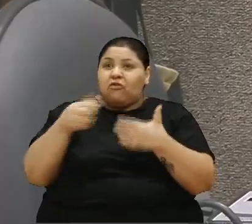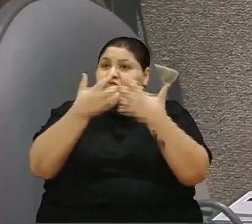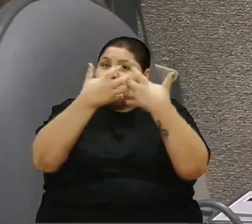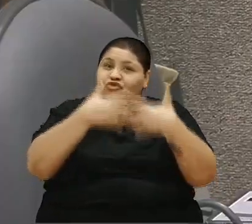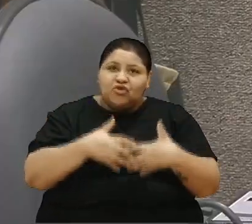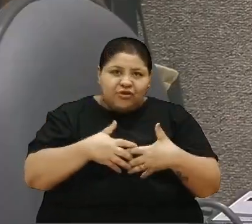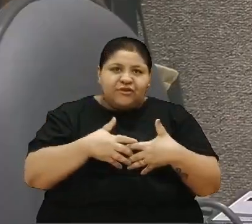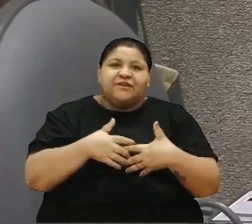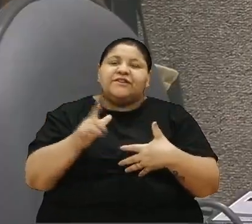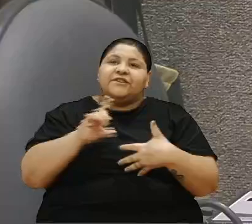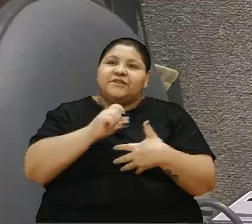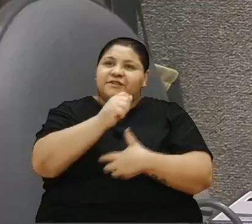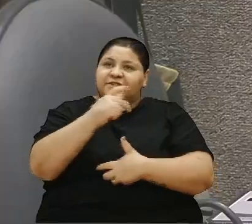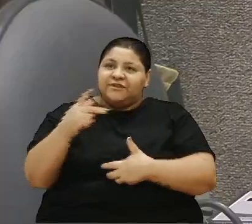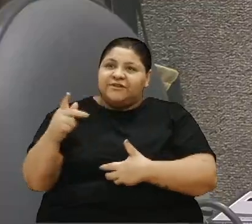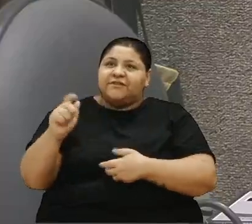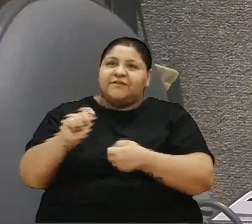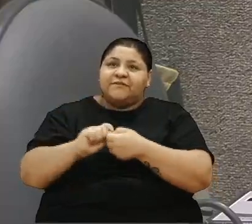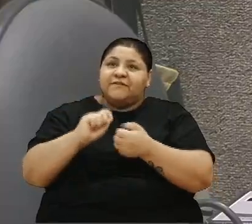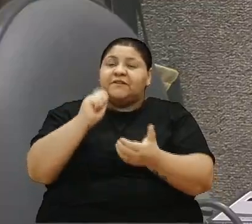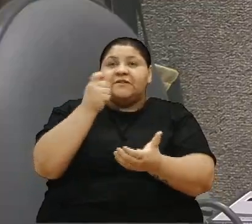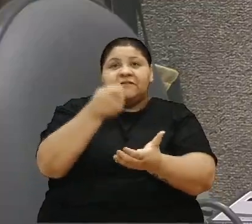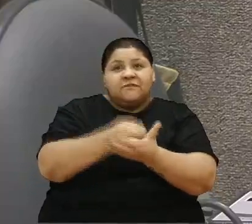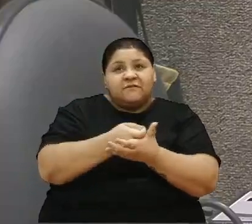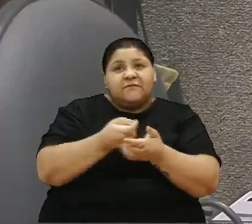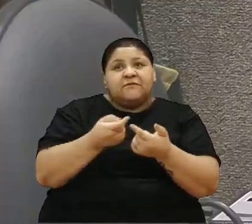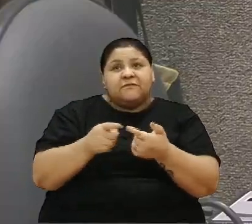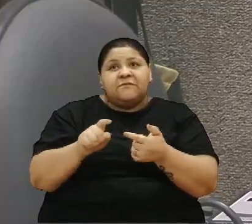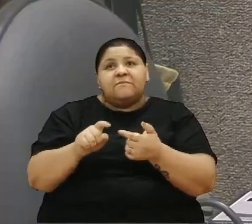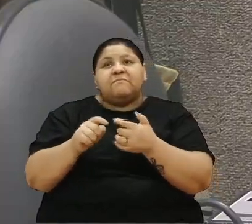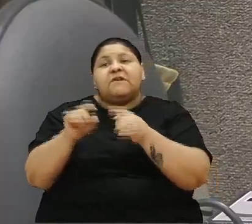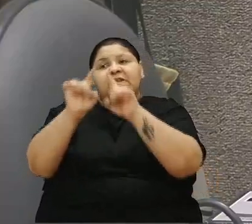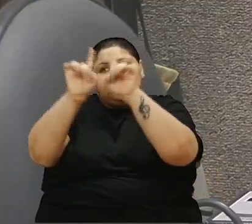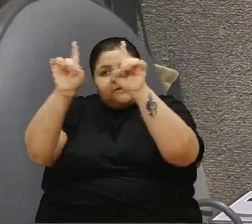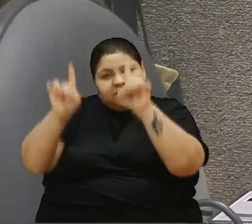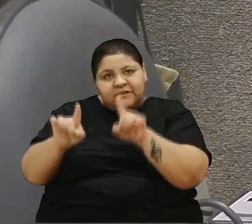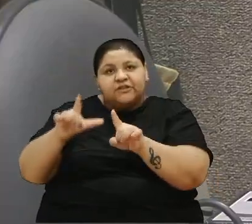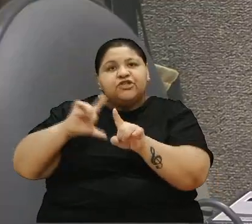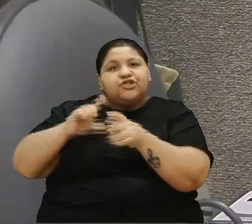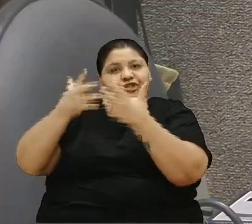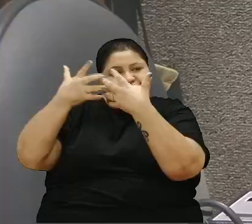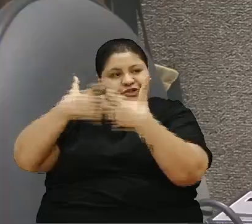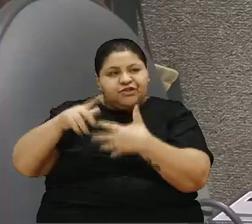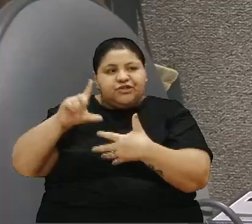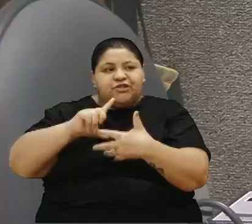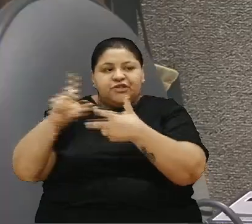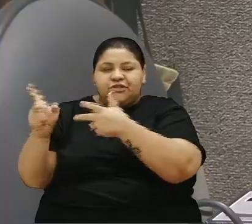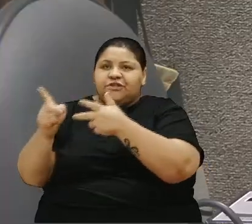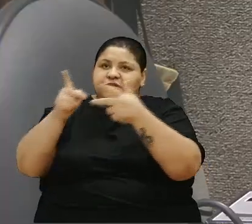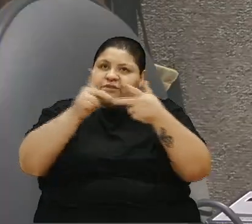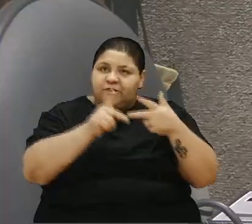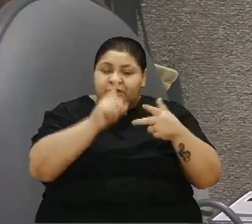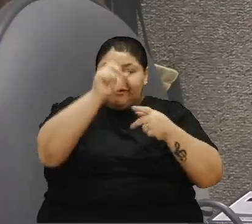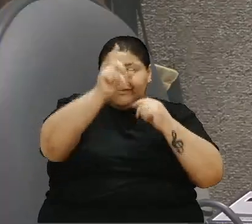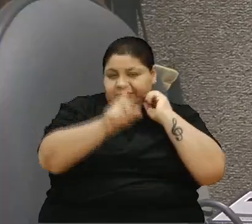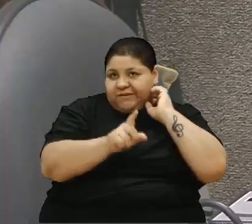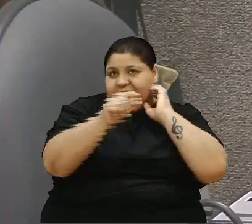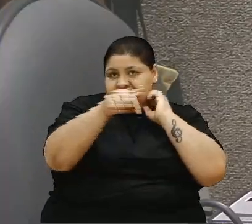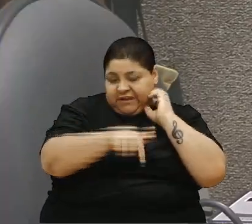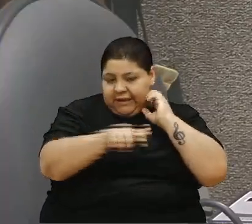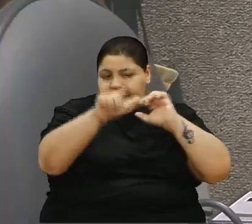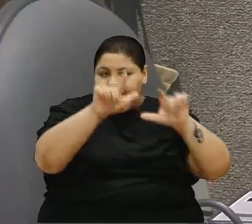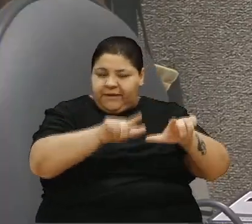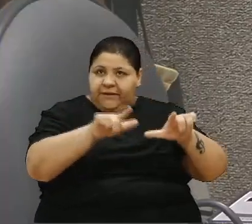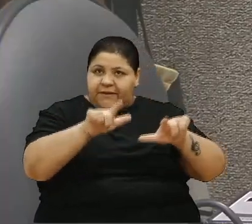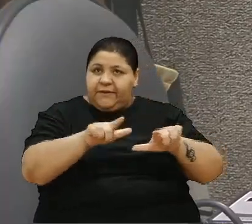E a gente, por ter o aplicativo, a gente faz o pagamento por ali, mas o equipamento deveria estar funcionando. A gente teve uma visita de uma pessoa aqui no gabinete,